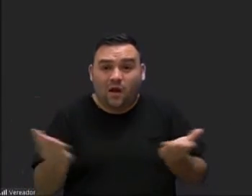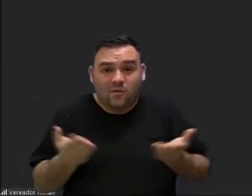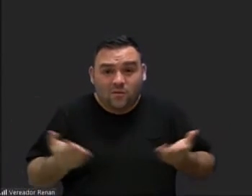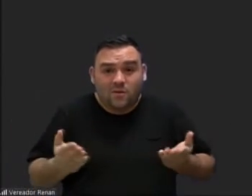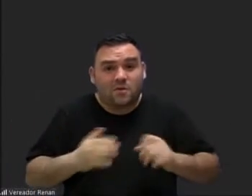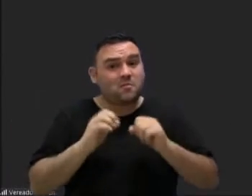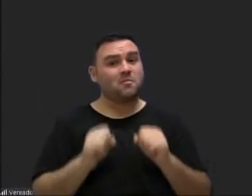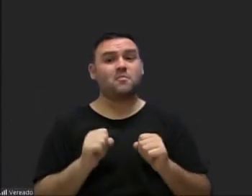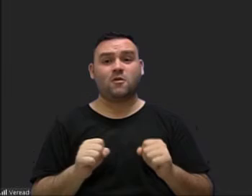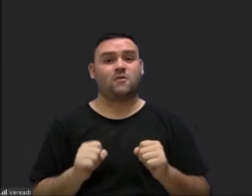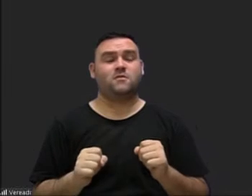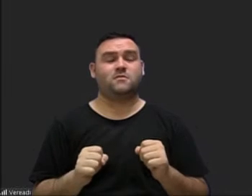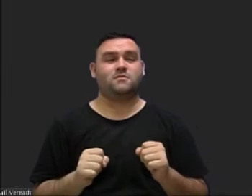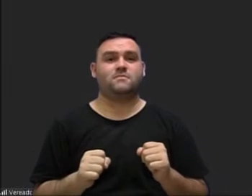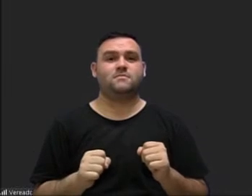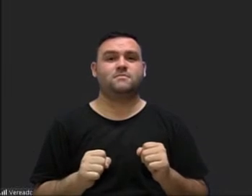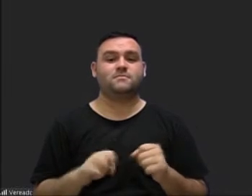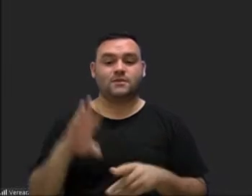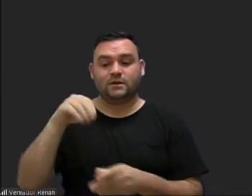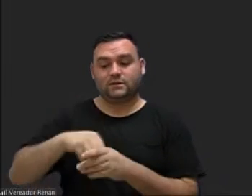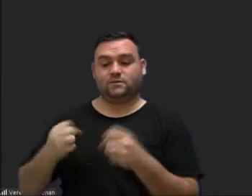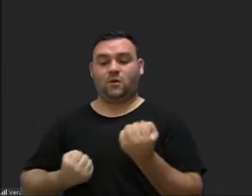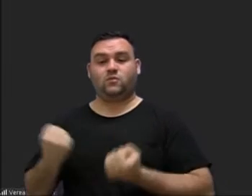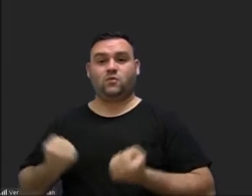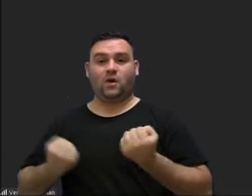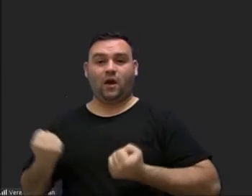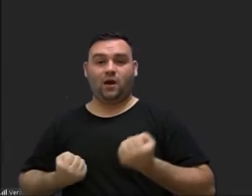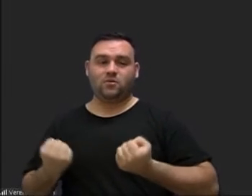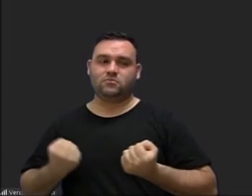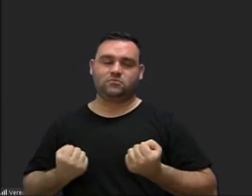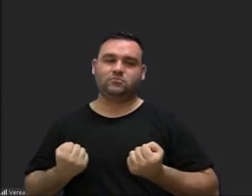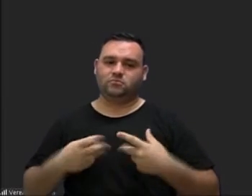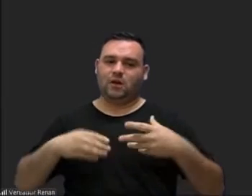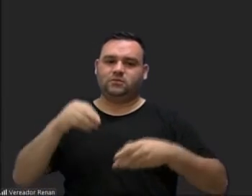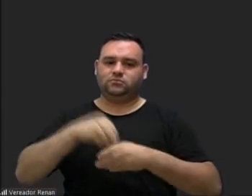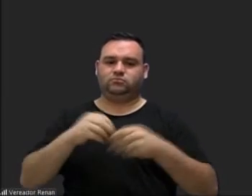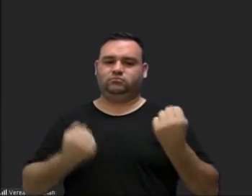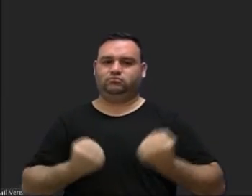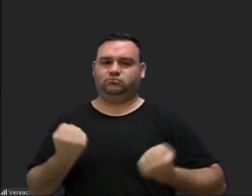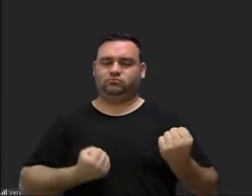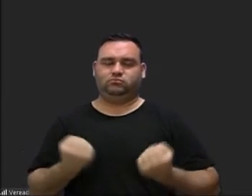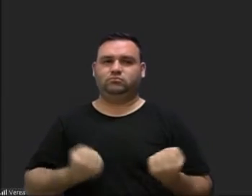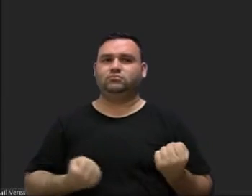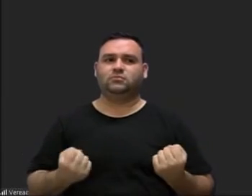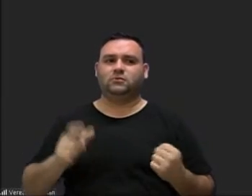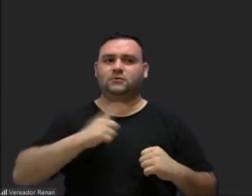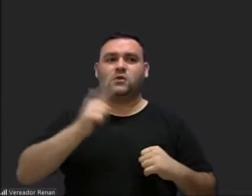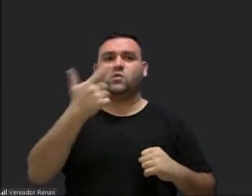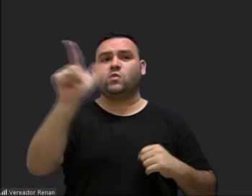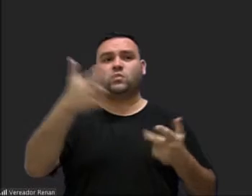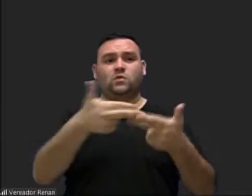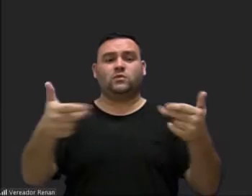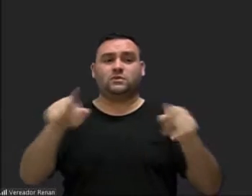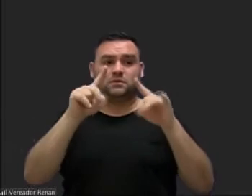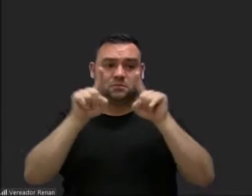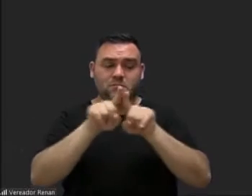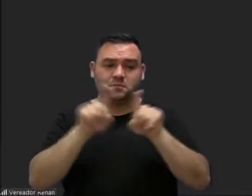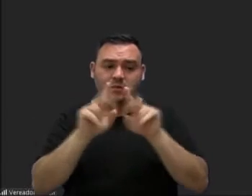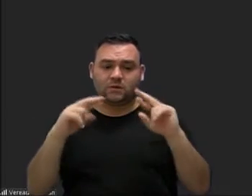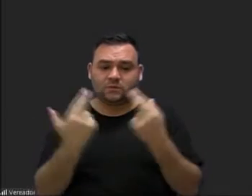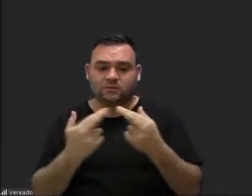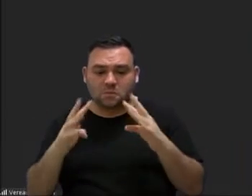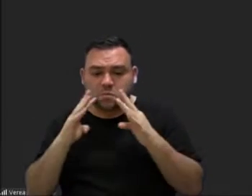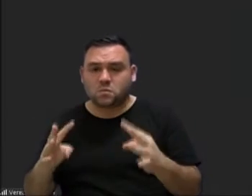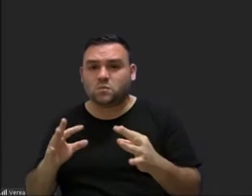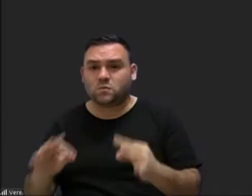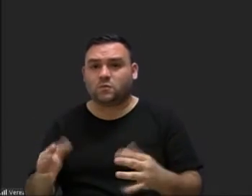pode estar dentro do carro não dirigindo mas dentro do carro fazendo outra coisa e prestar atenção na sessão